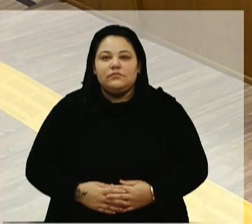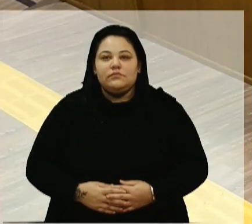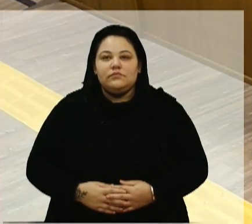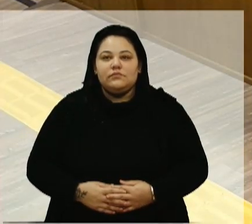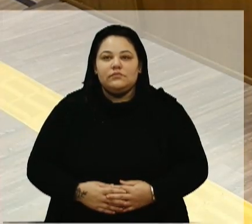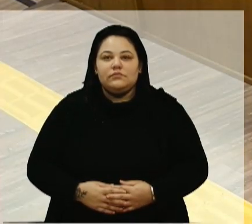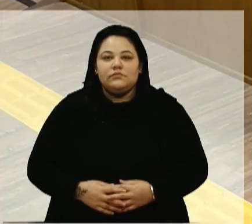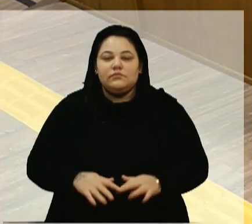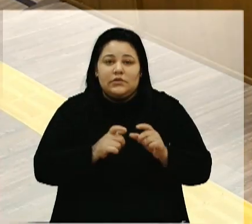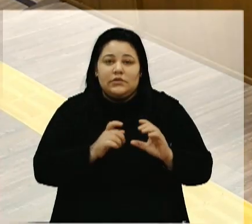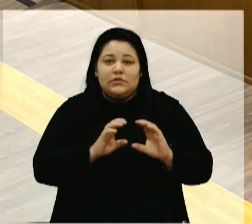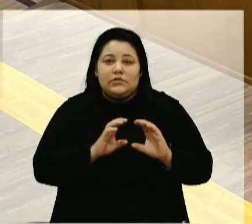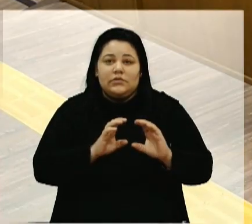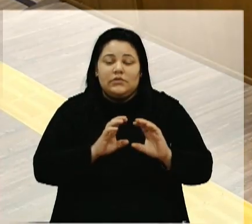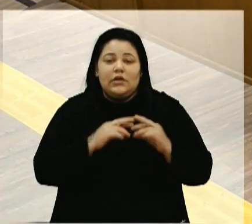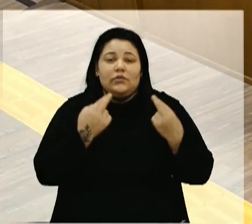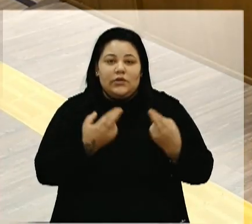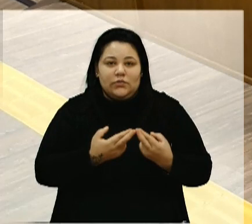Encerrada a ordem do dia.